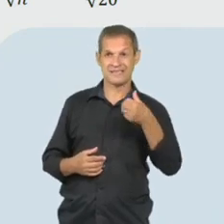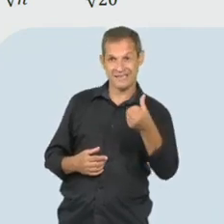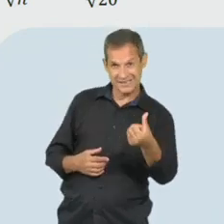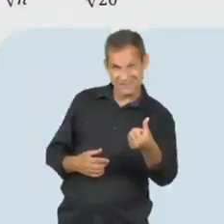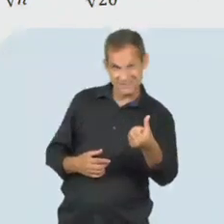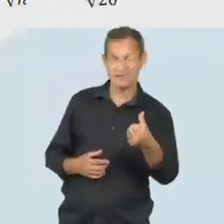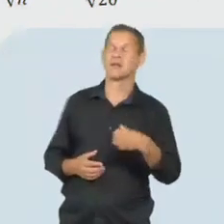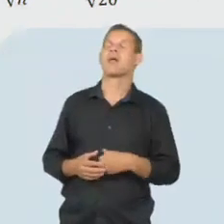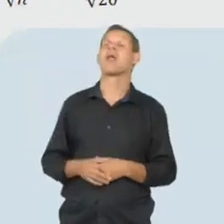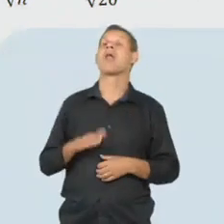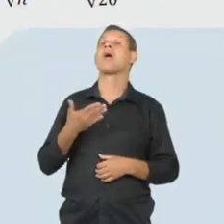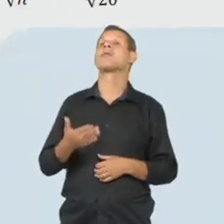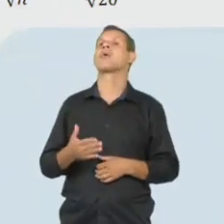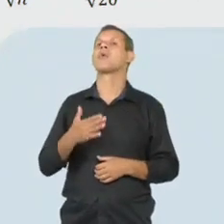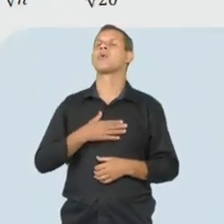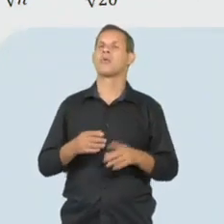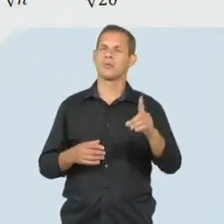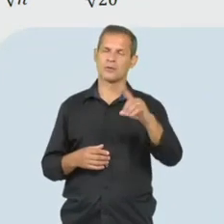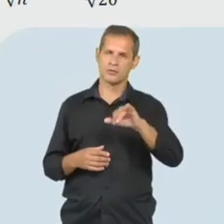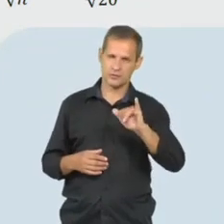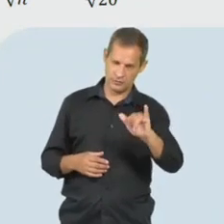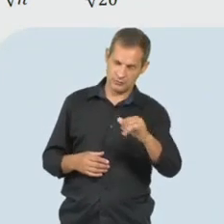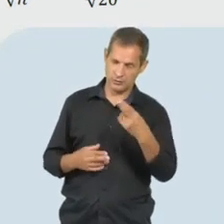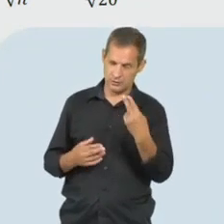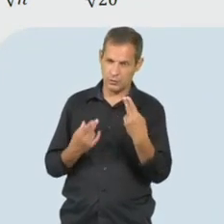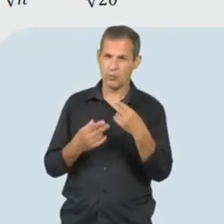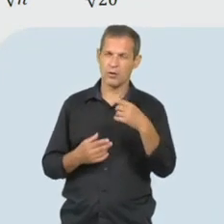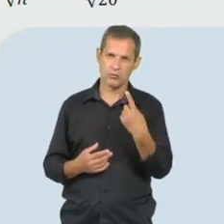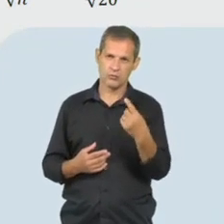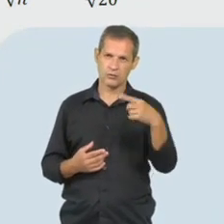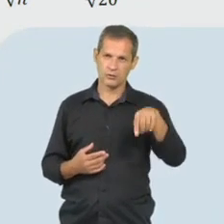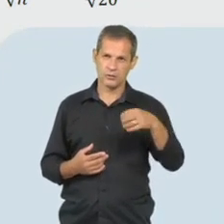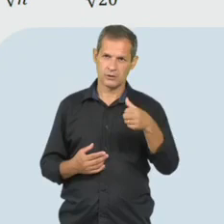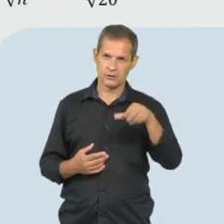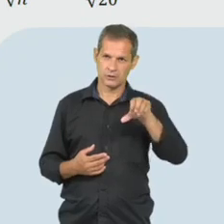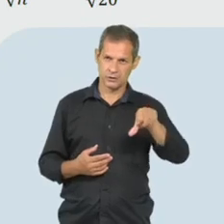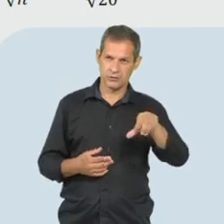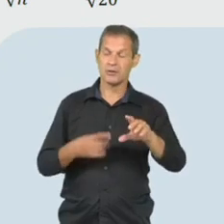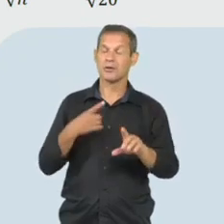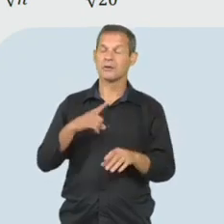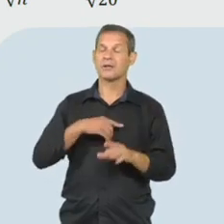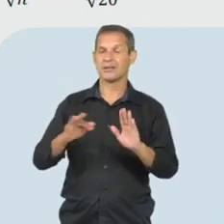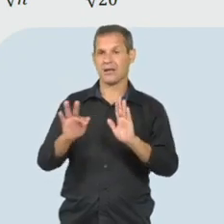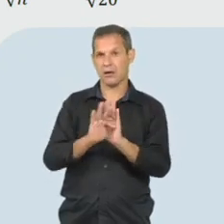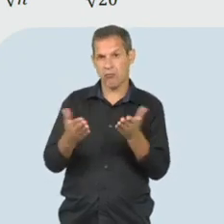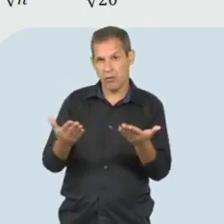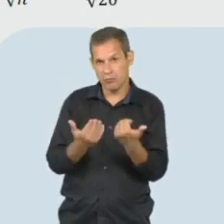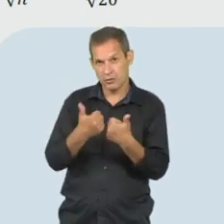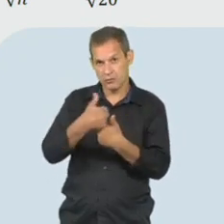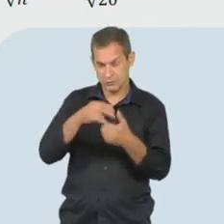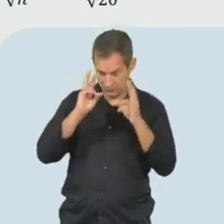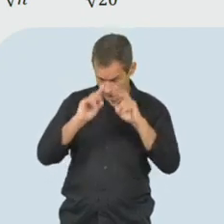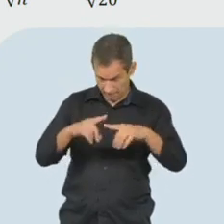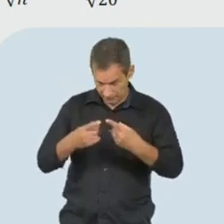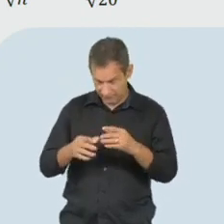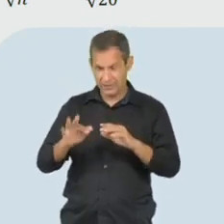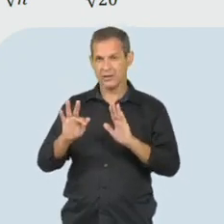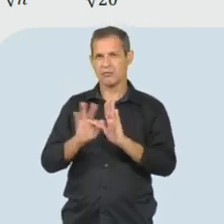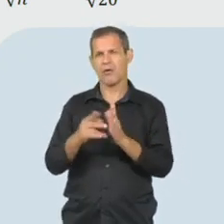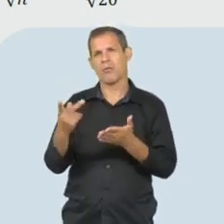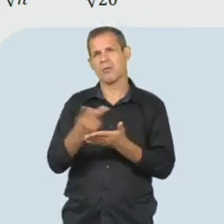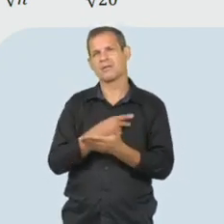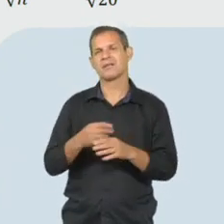1,96. Logo, o meu ZY é igual a 1,96. Eu só tenho que colocar isso na fórmula. Olha aqui, fórmula do